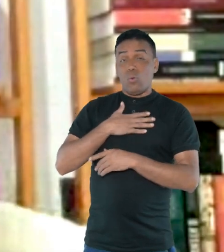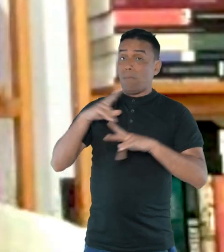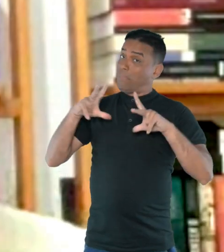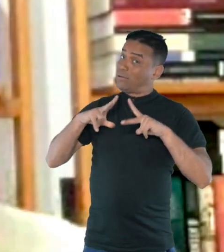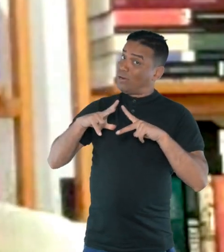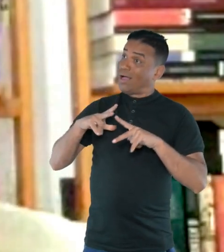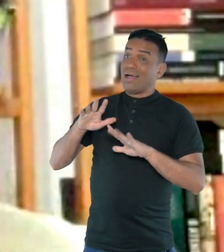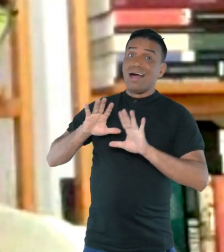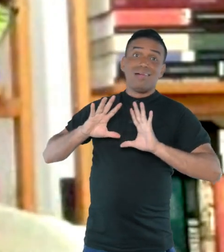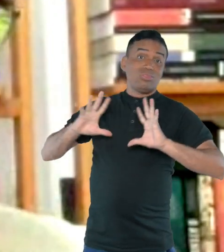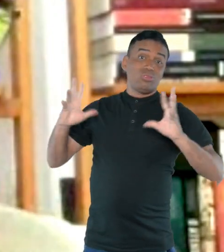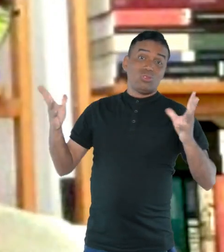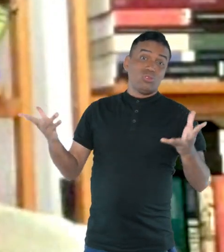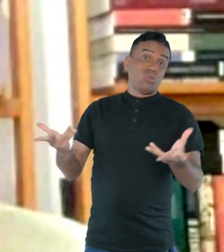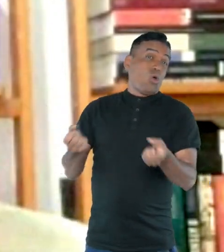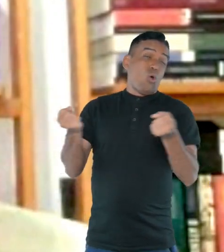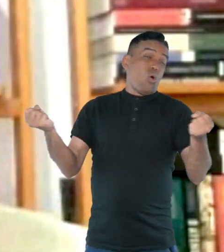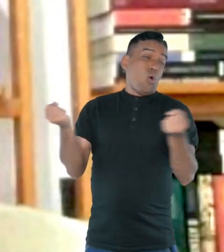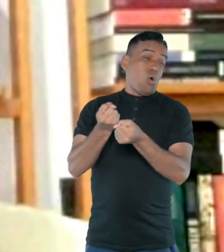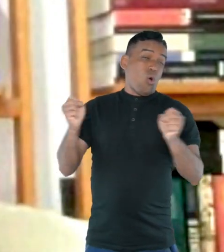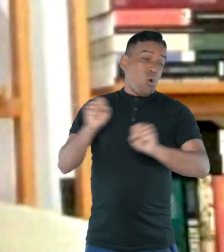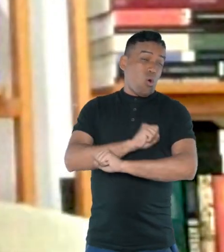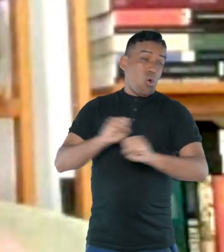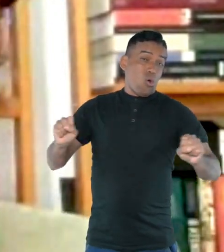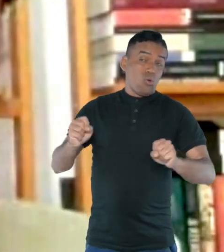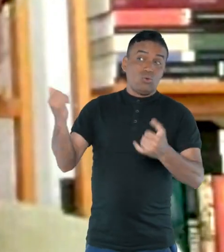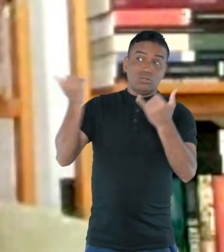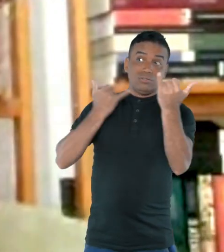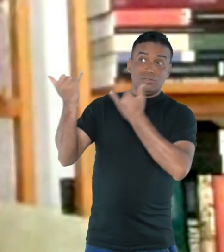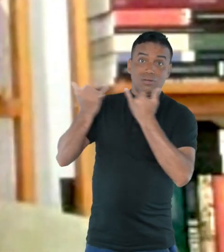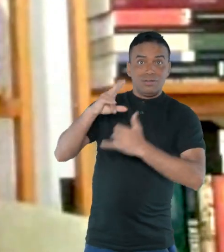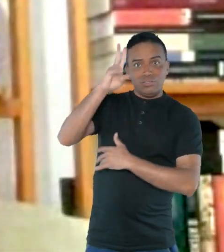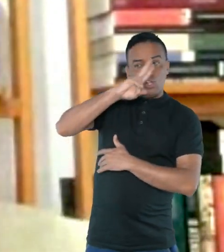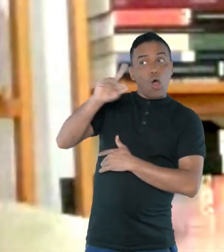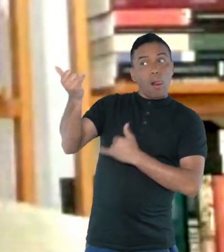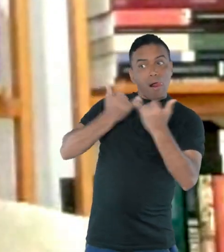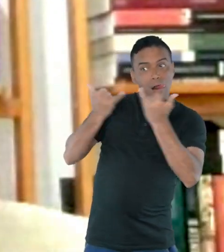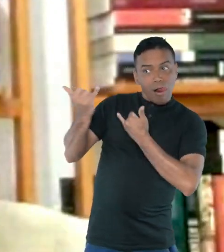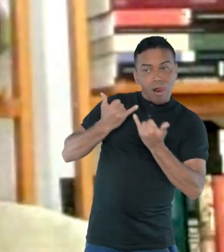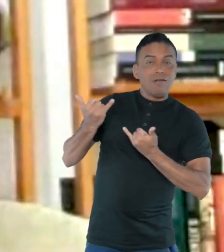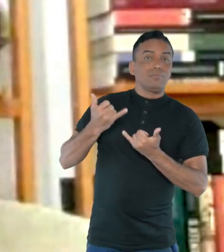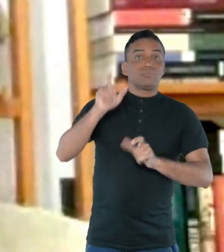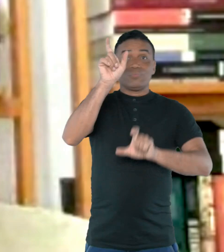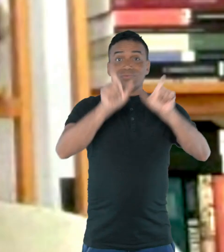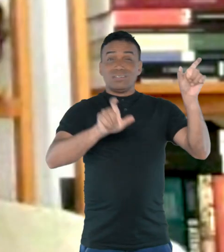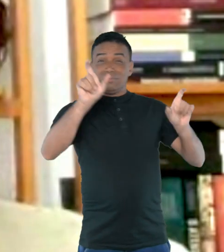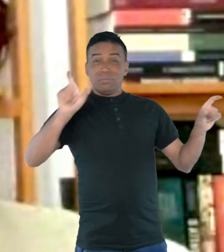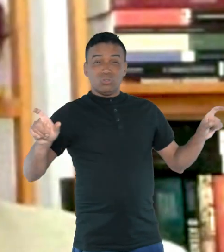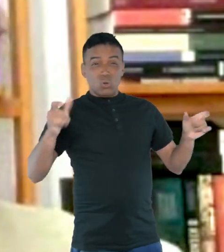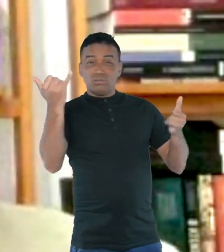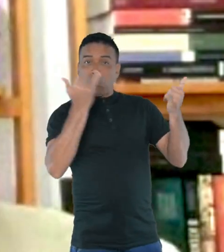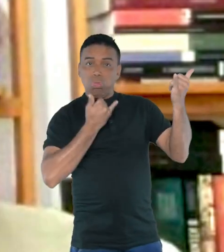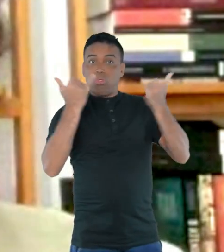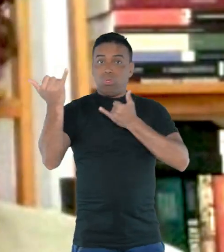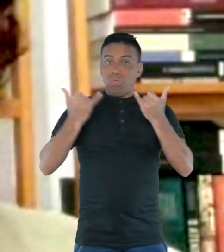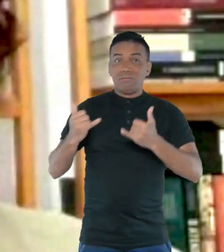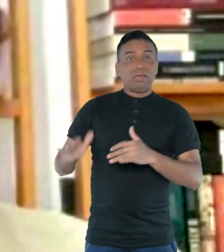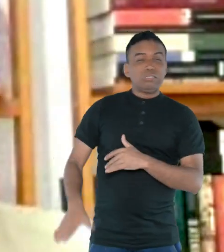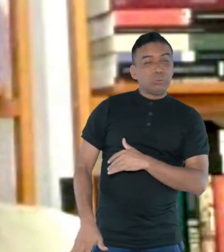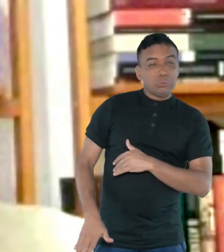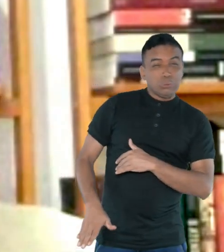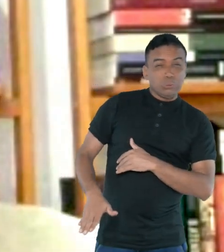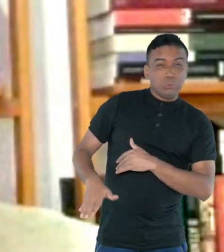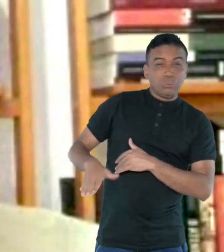ouvir histórias. Mas embora todas essas histórias de muitas pessoas que eu já escutei, desde menino,